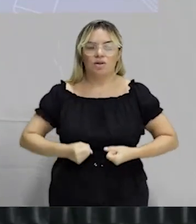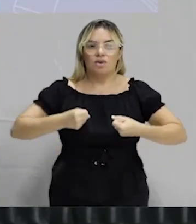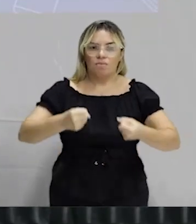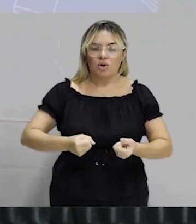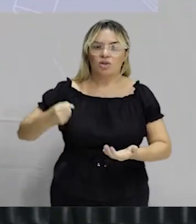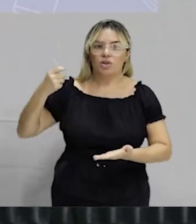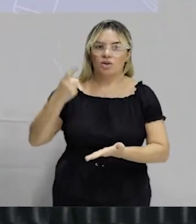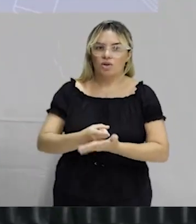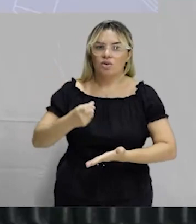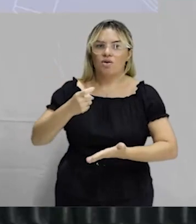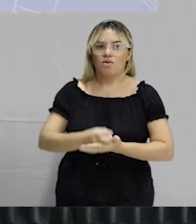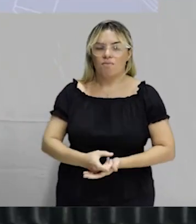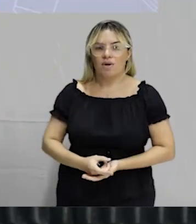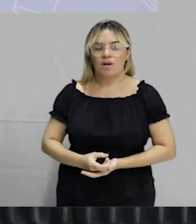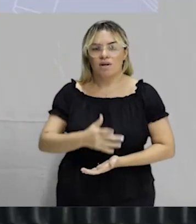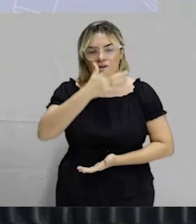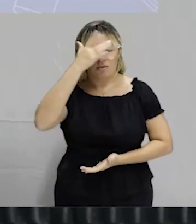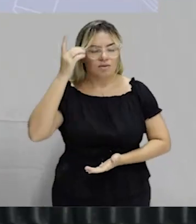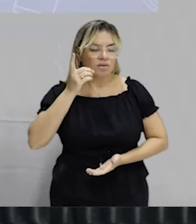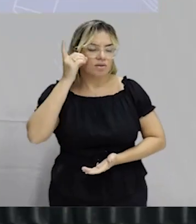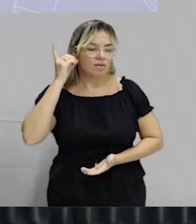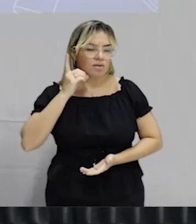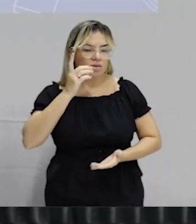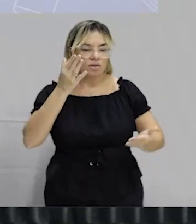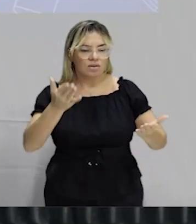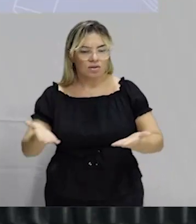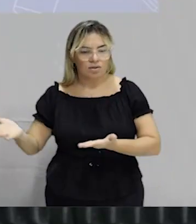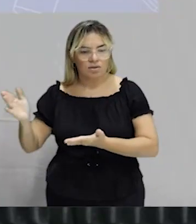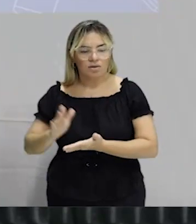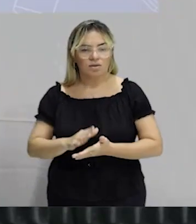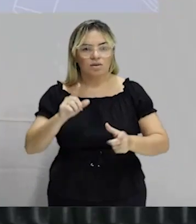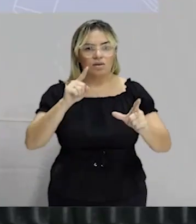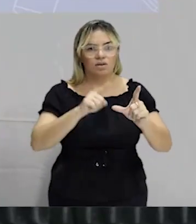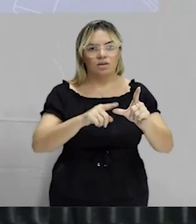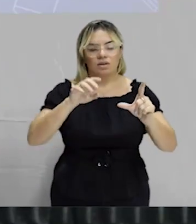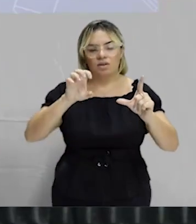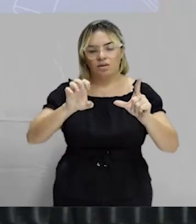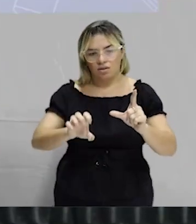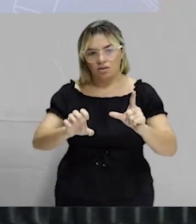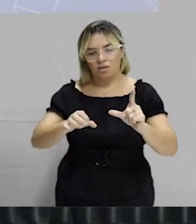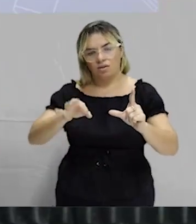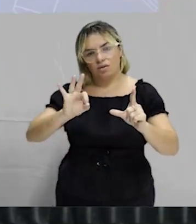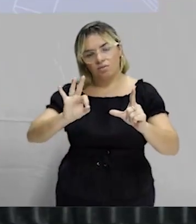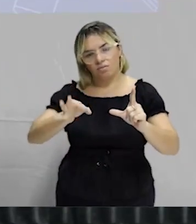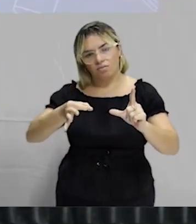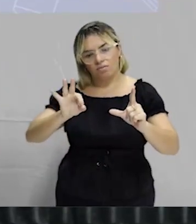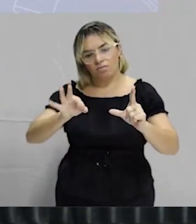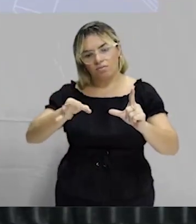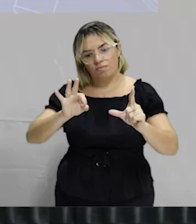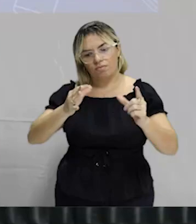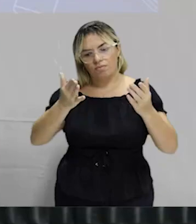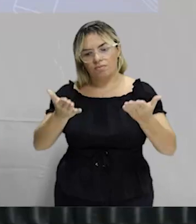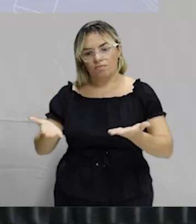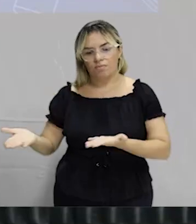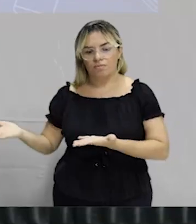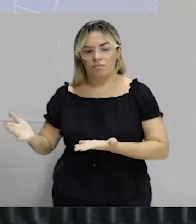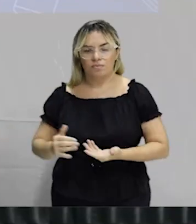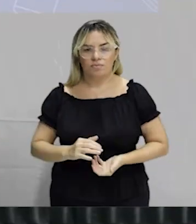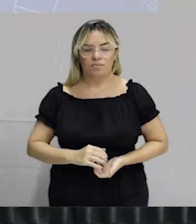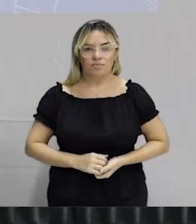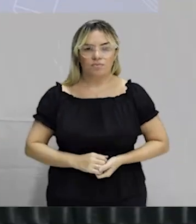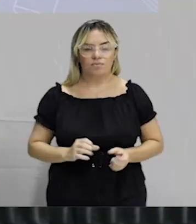norte-americano. Então a resposta à letra E. Recompor os mecanismos de acumulação econômica por meio da intervenção